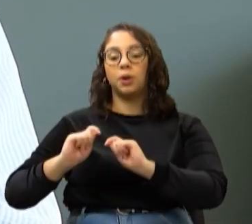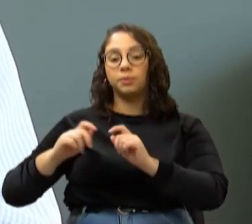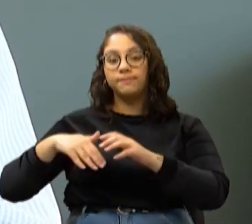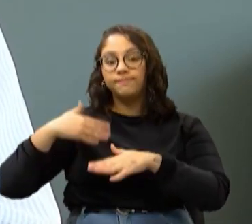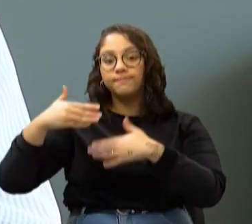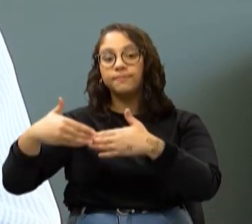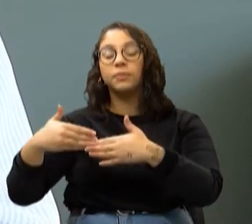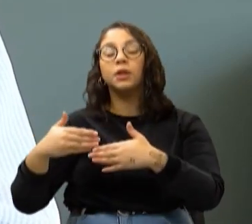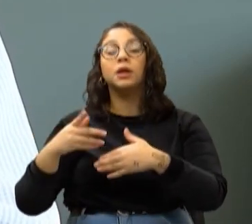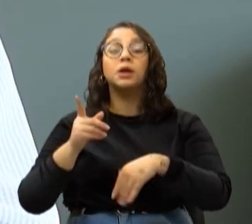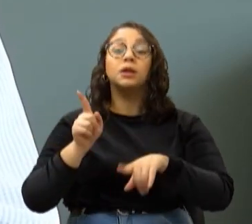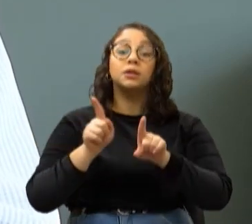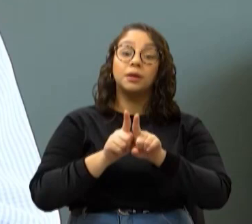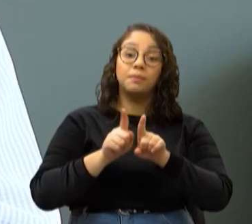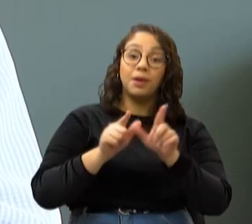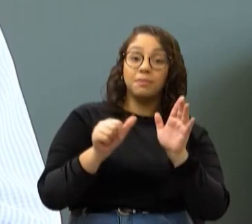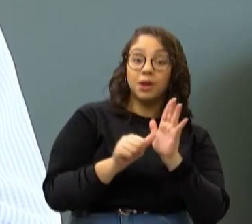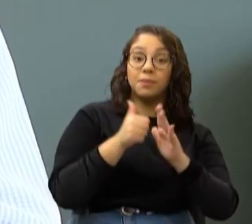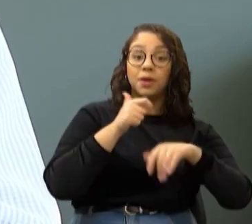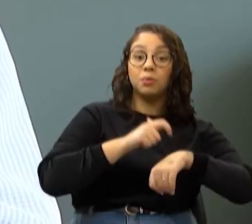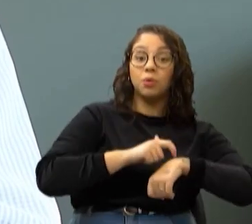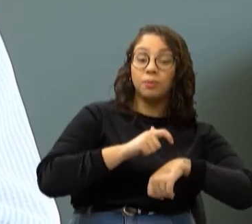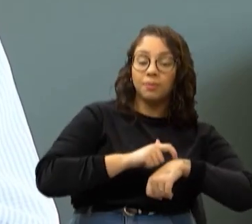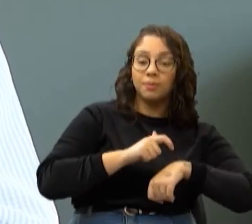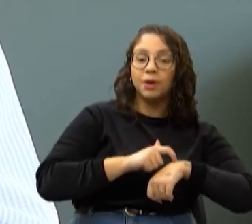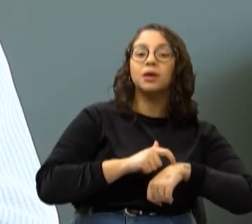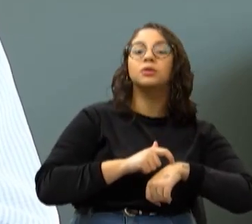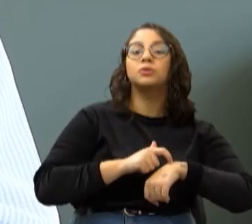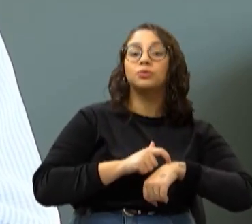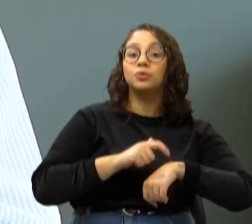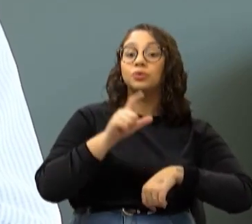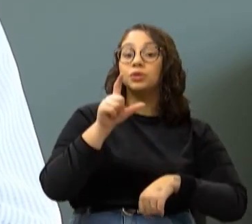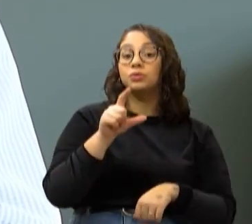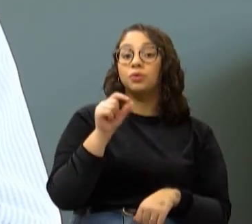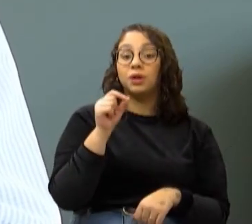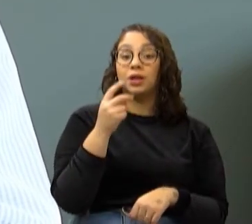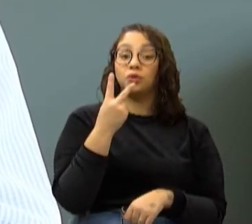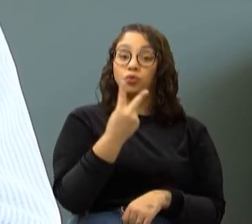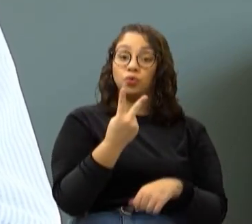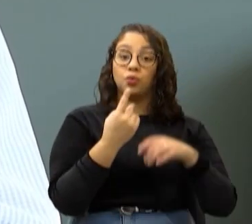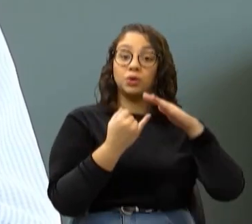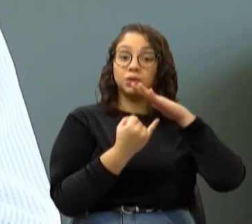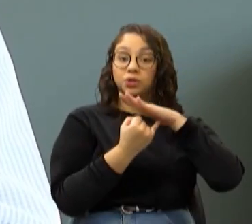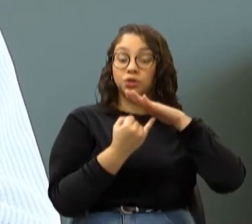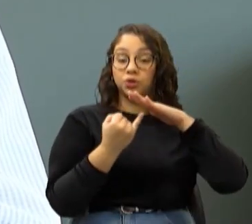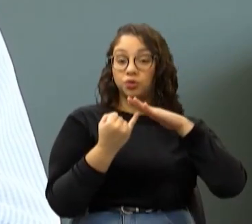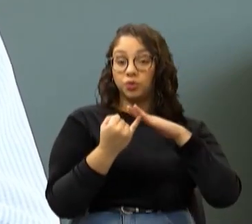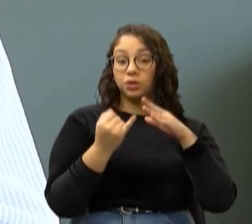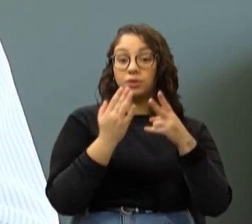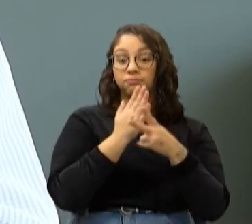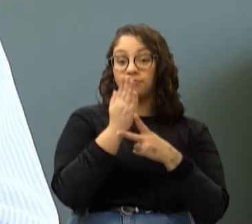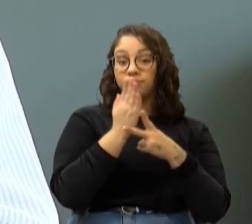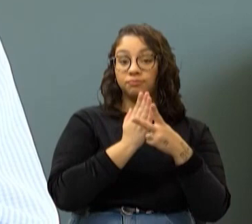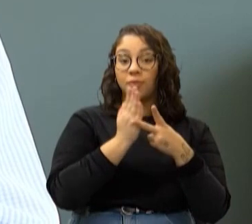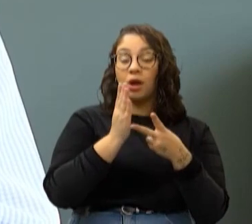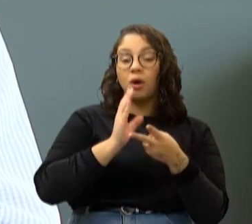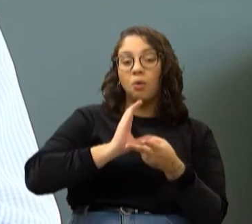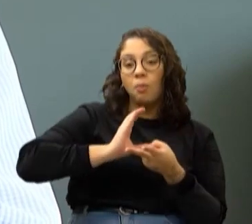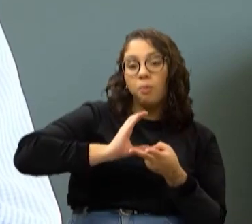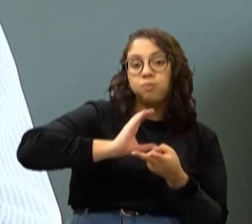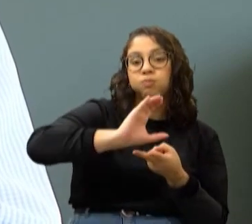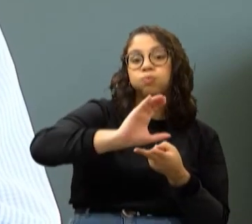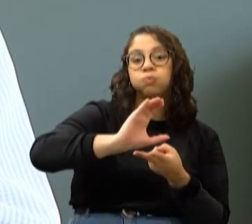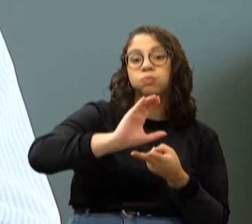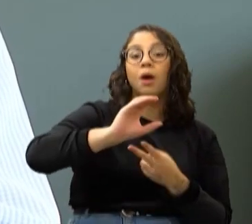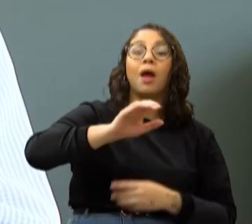ensinamento, do curso, da capacitação, a gente, nesse primeiro momento, vai escolher 2 dessas organizações